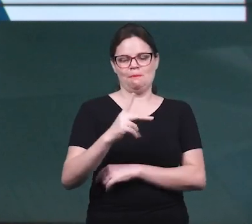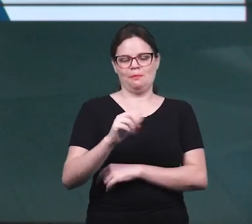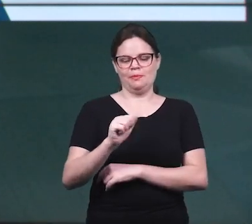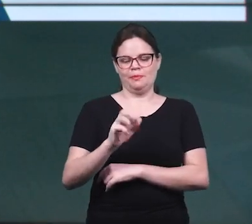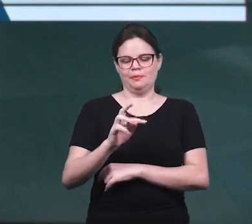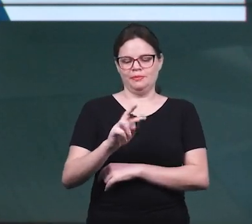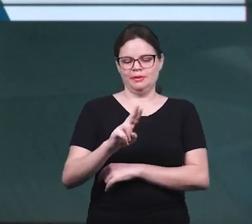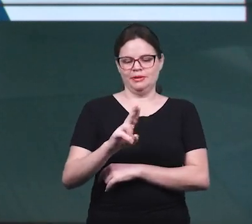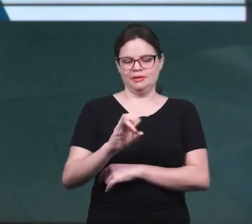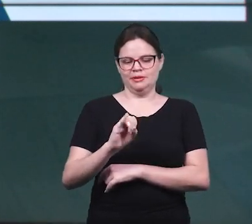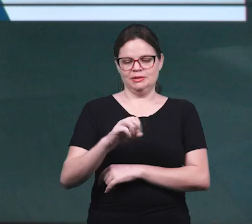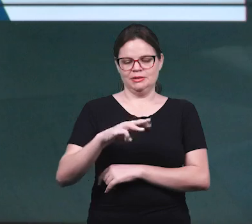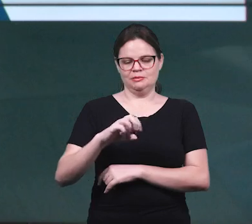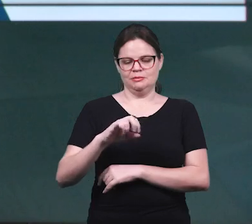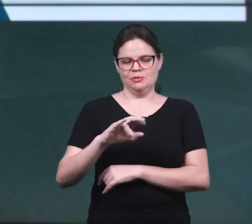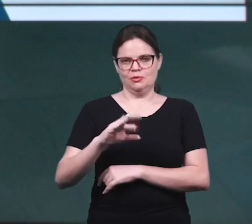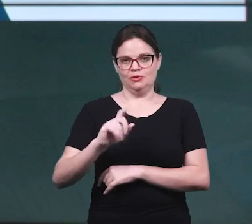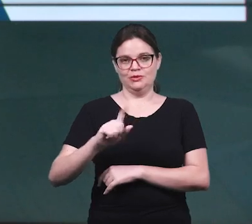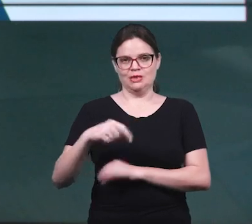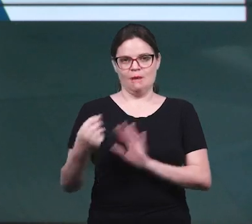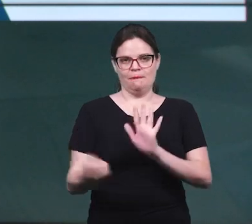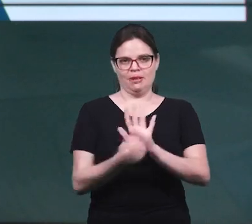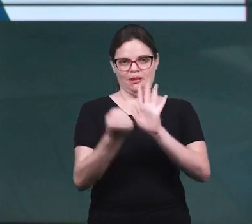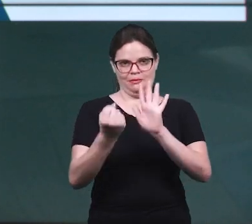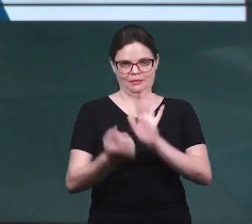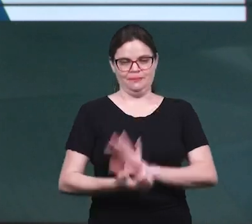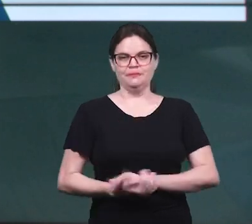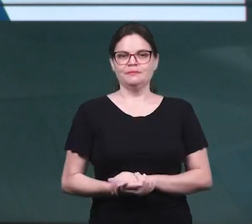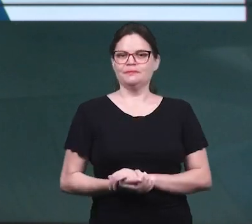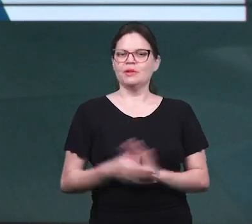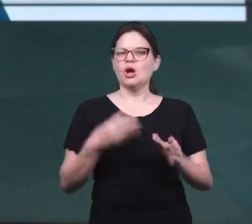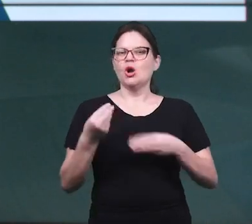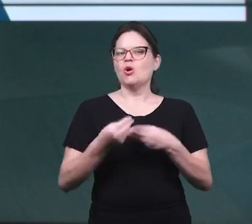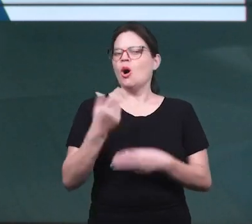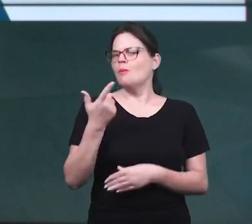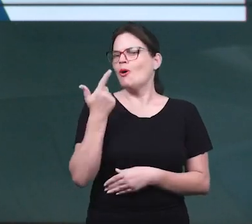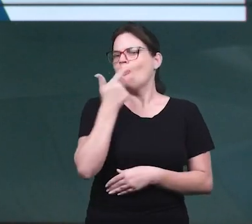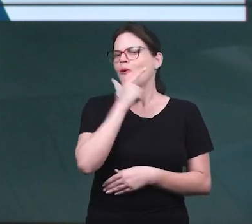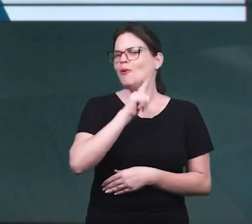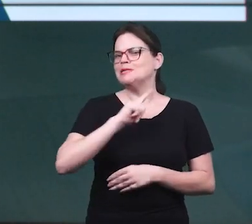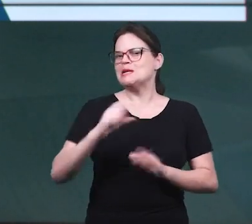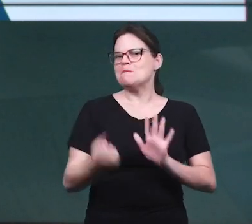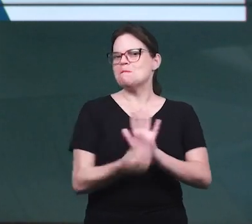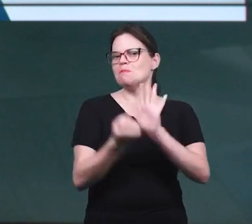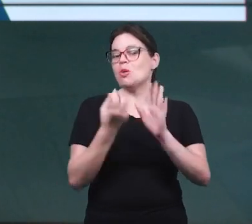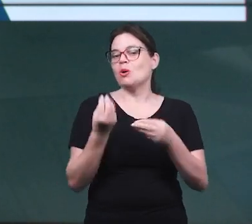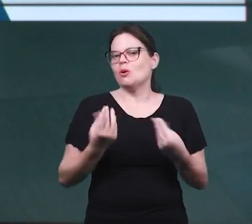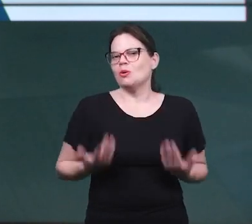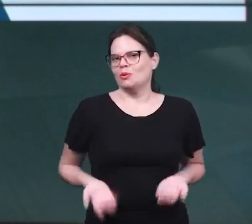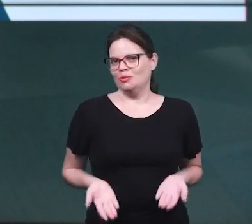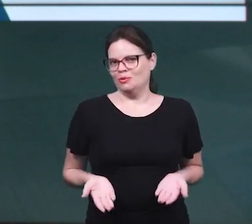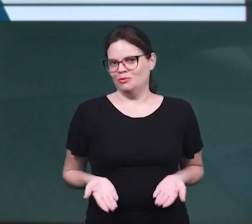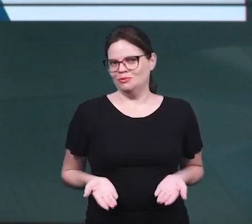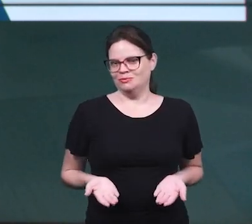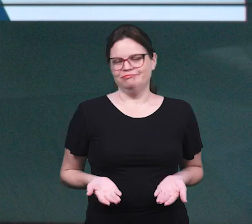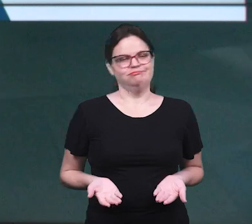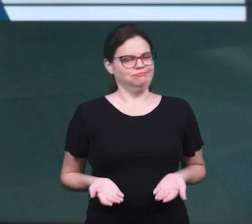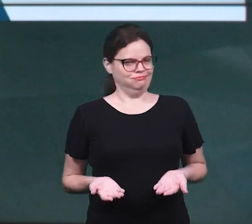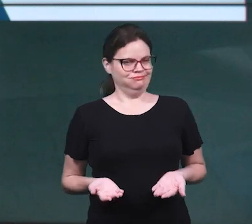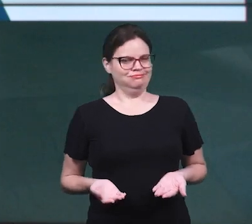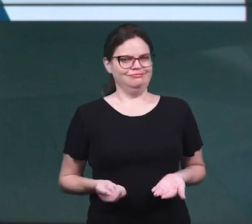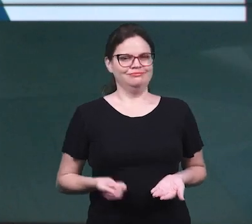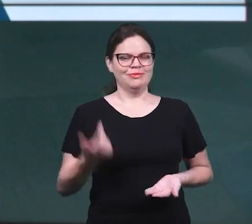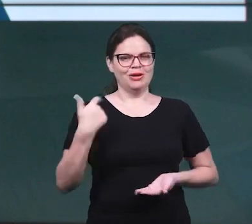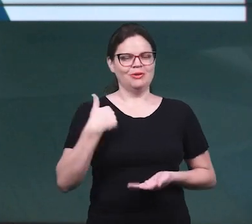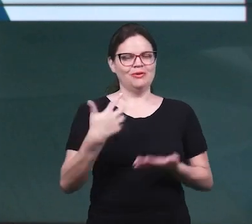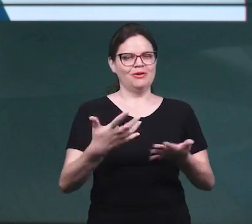Na essência, quando eu digo formação do patrimônio, eu quero dizer